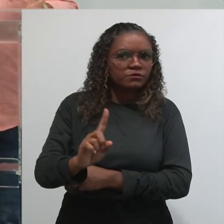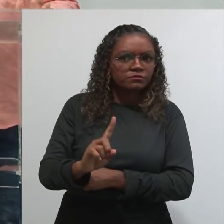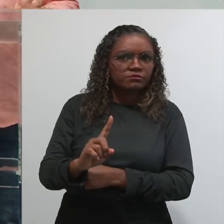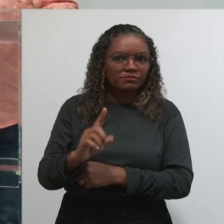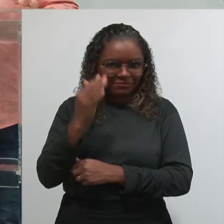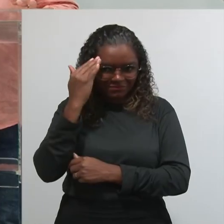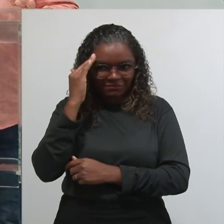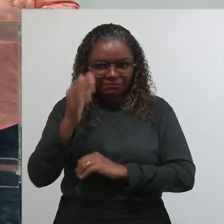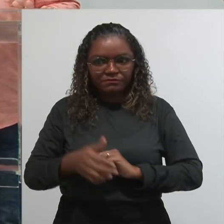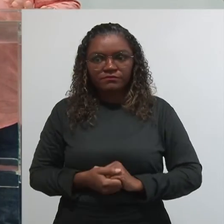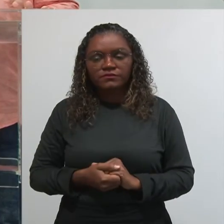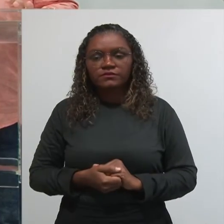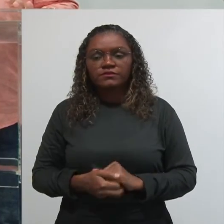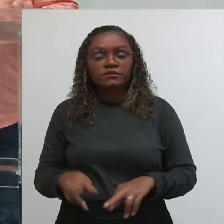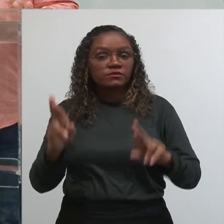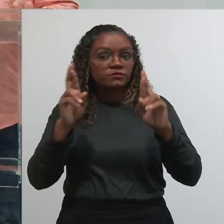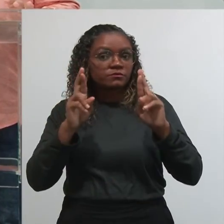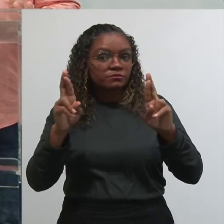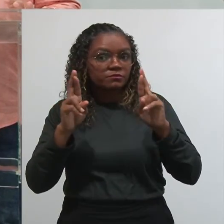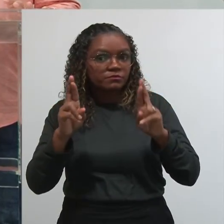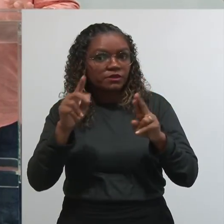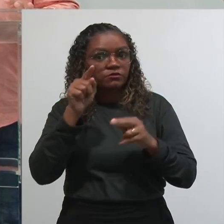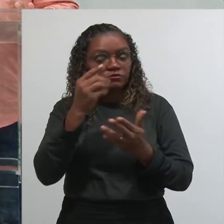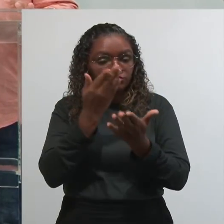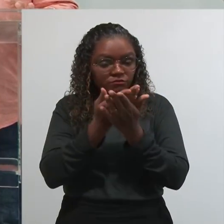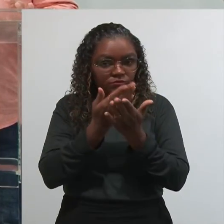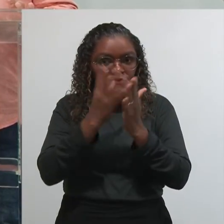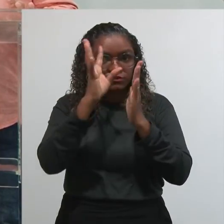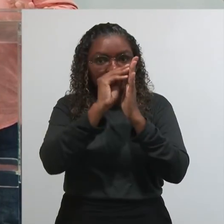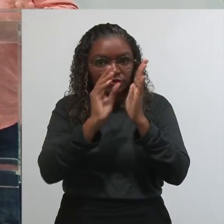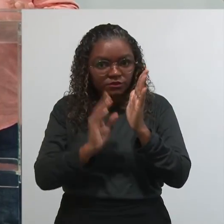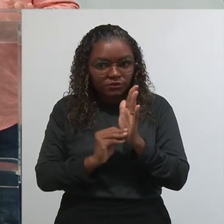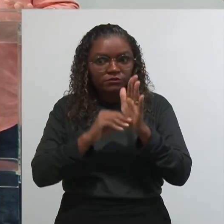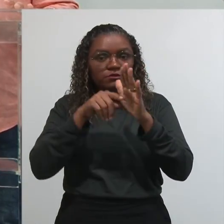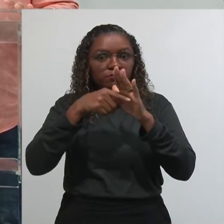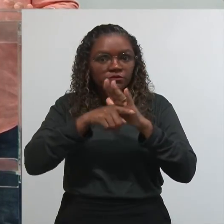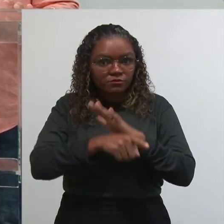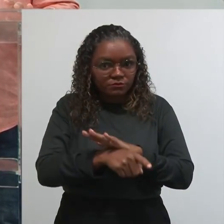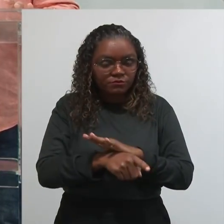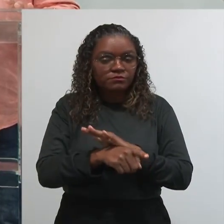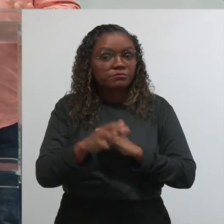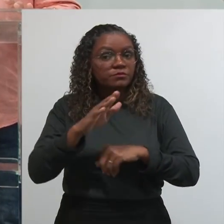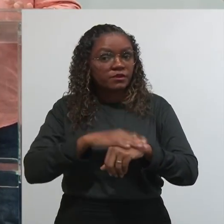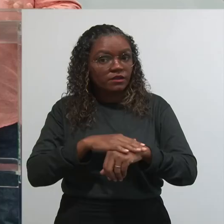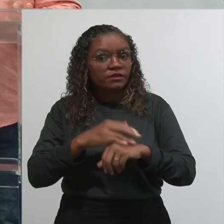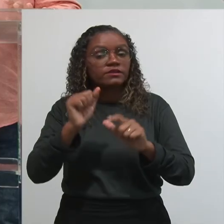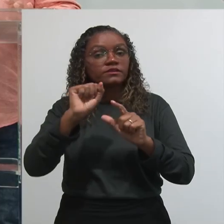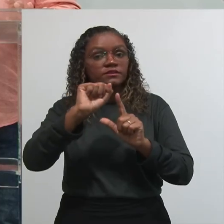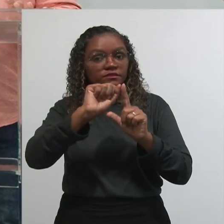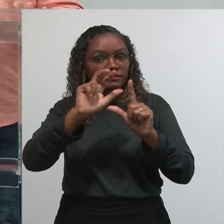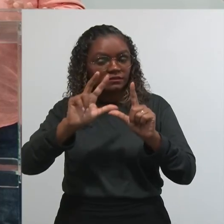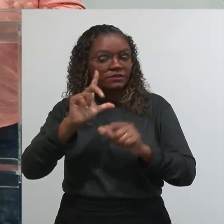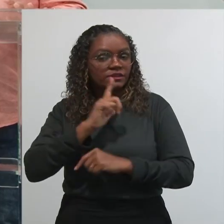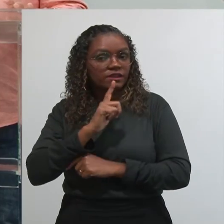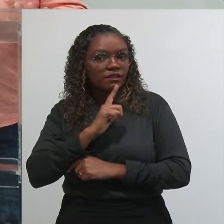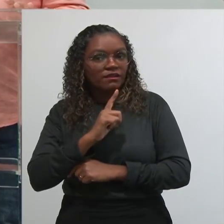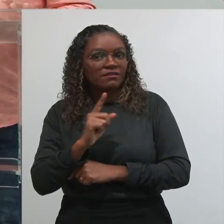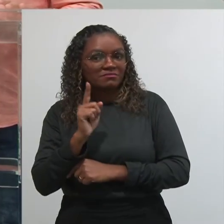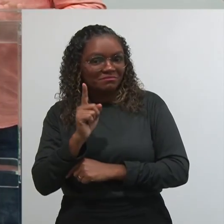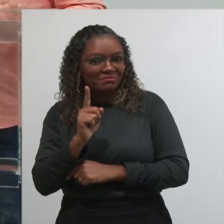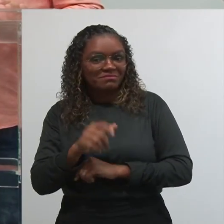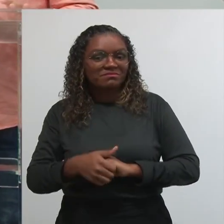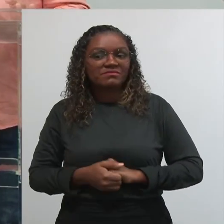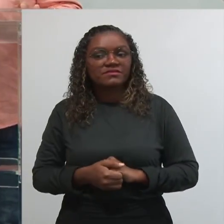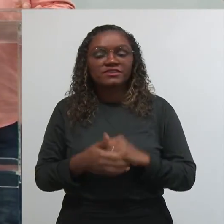Ok? Espero que você aprofunde um pouco mais os conteúdos dessa unidade no material que está disponível no nosso ambiente virtual. E